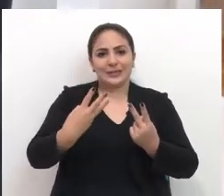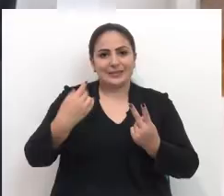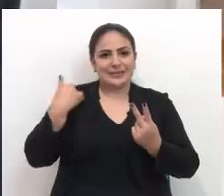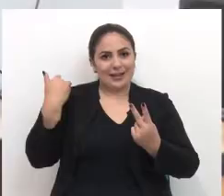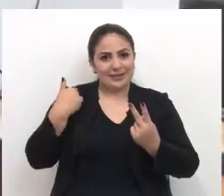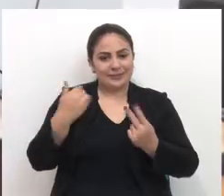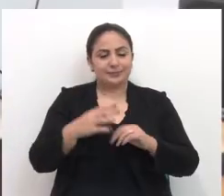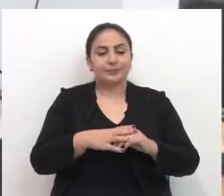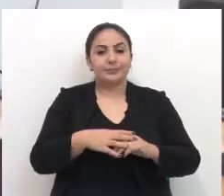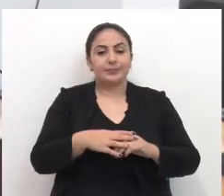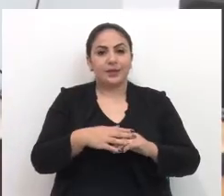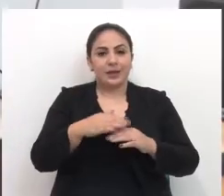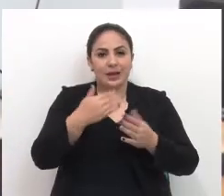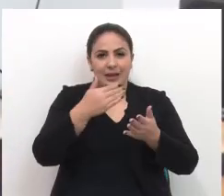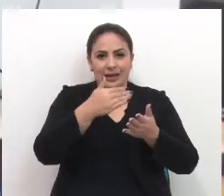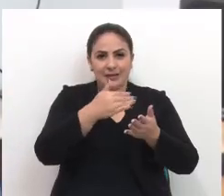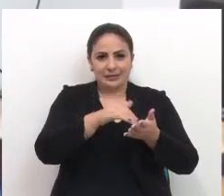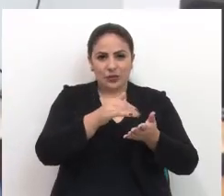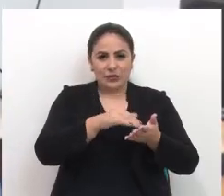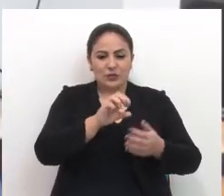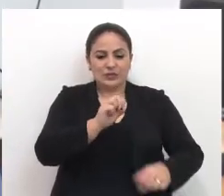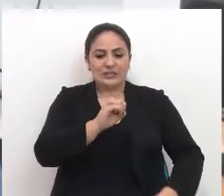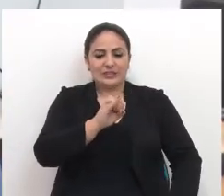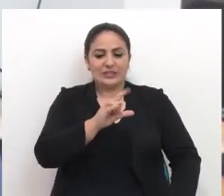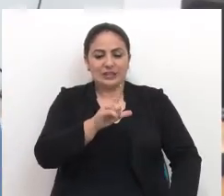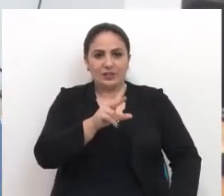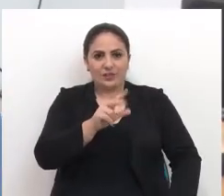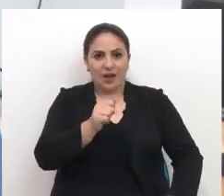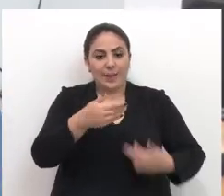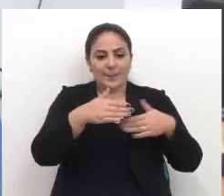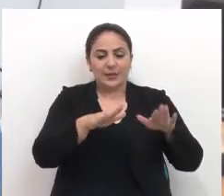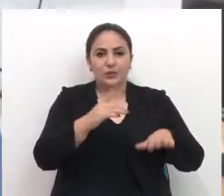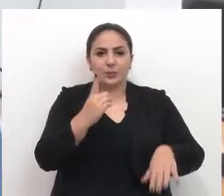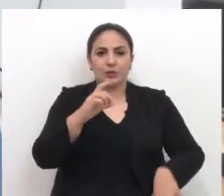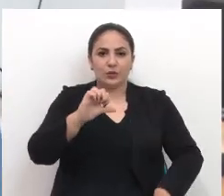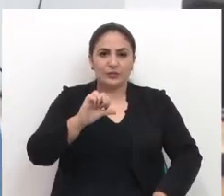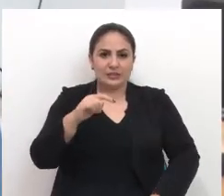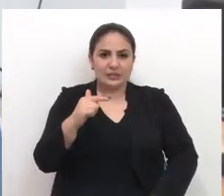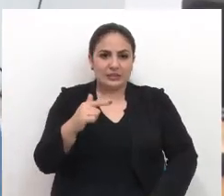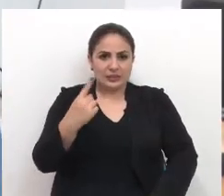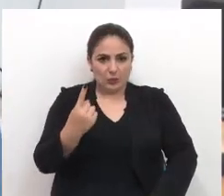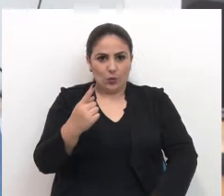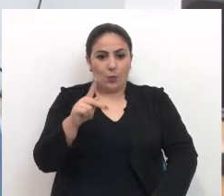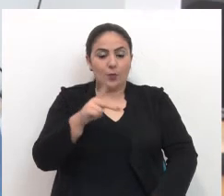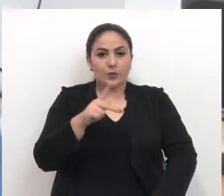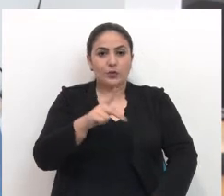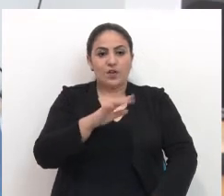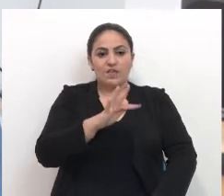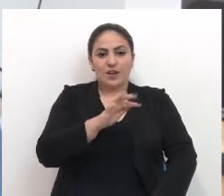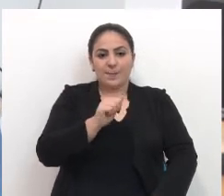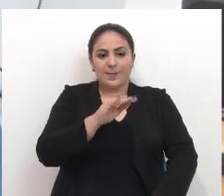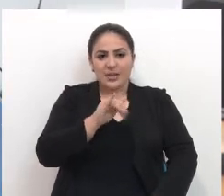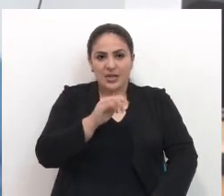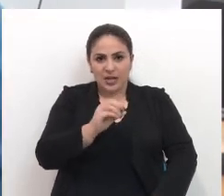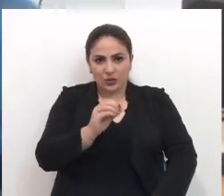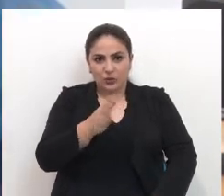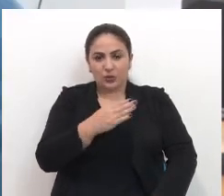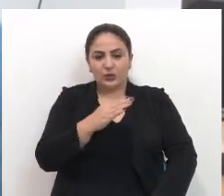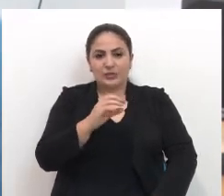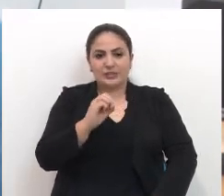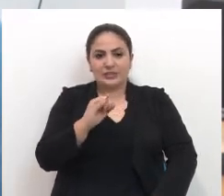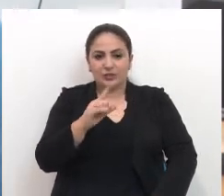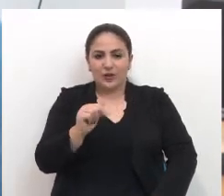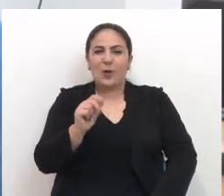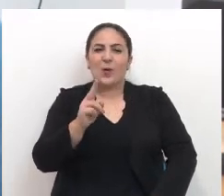13 anos. O escritório Silva foi aberto em 1971 pelo Sr. José Floriano da Silva, o